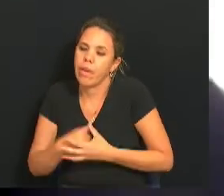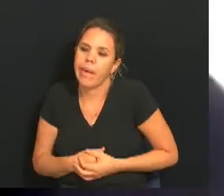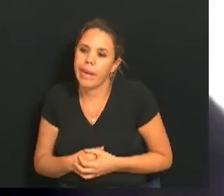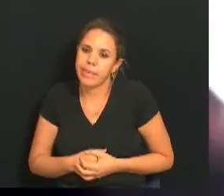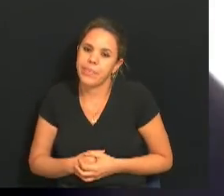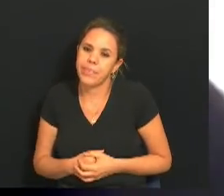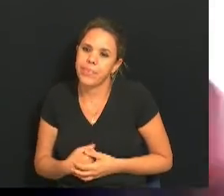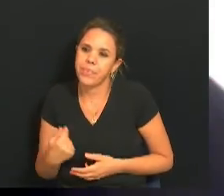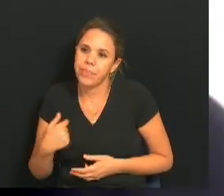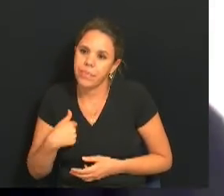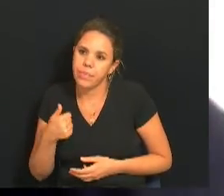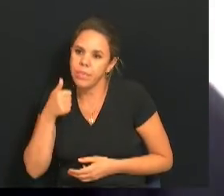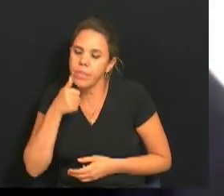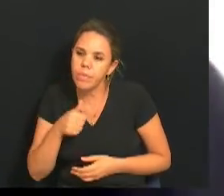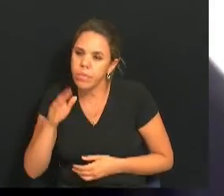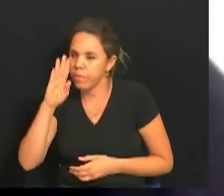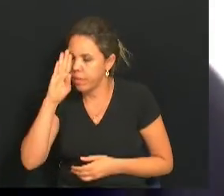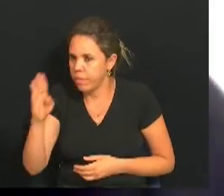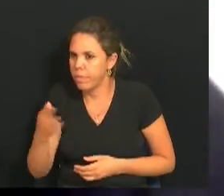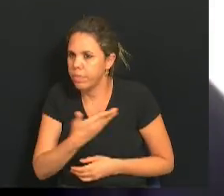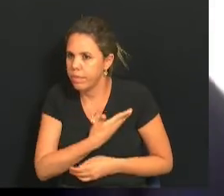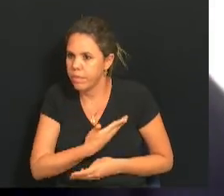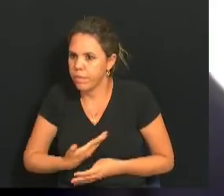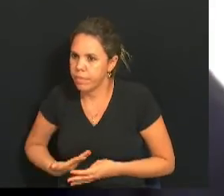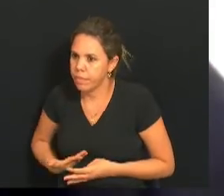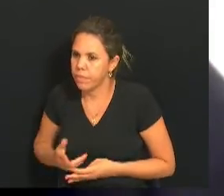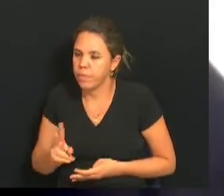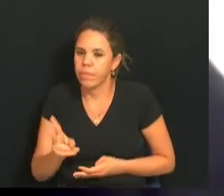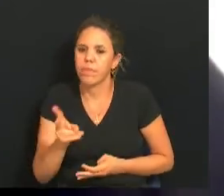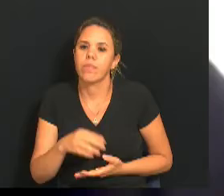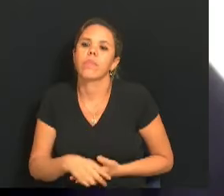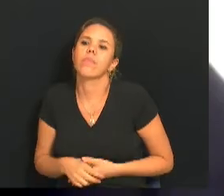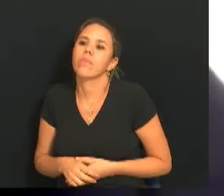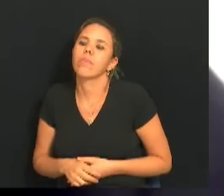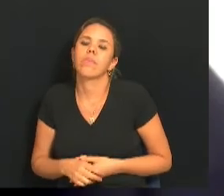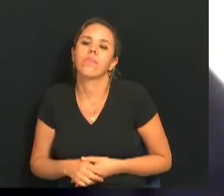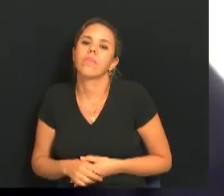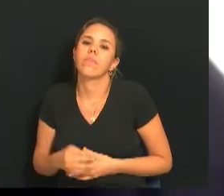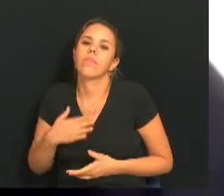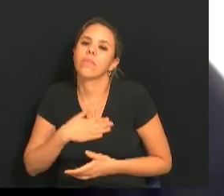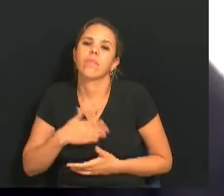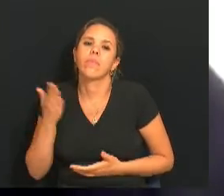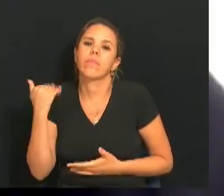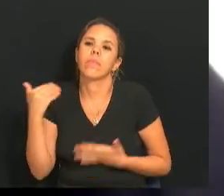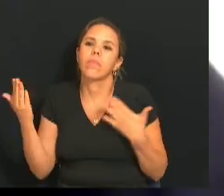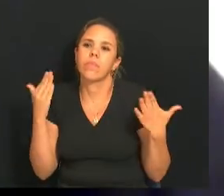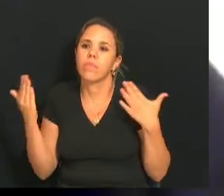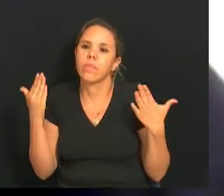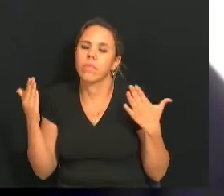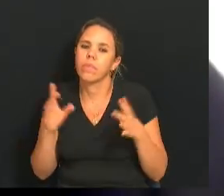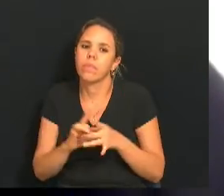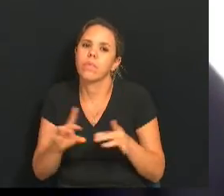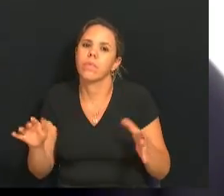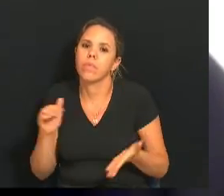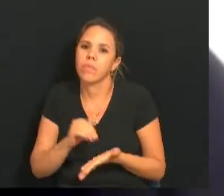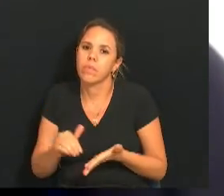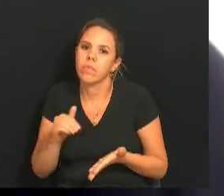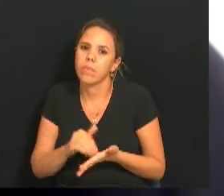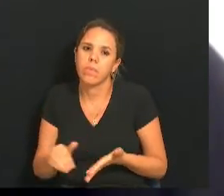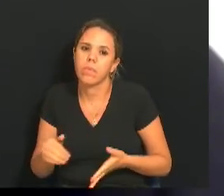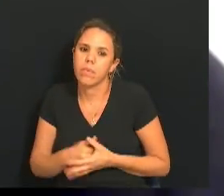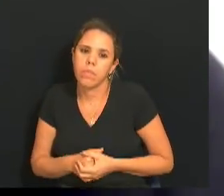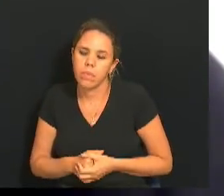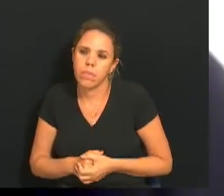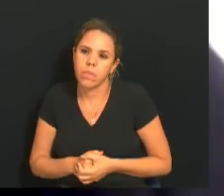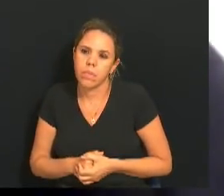eu sou uma das que sempre falou que é um governo de continuidade, a gente gostaria de saber qual que é a disposição da secretaria